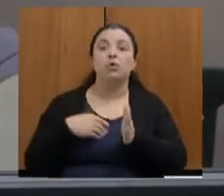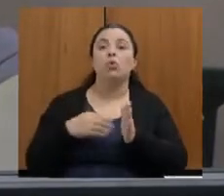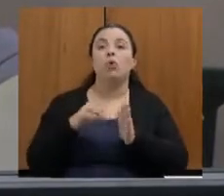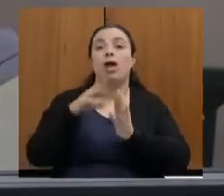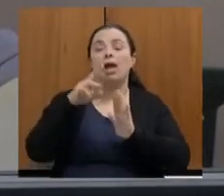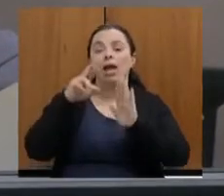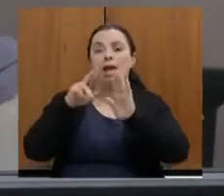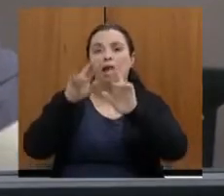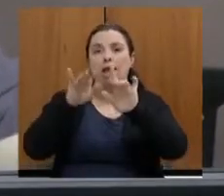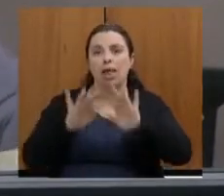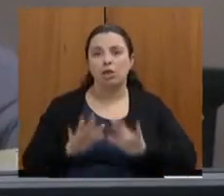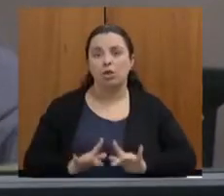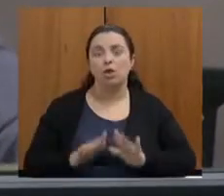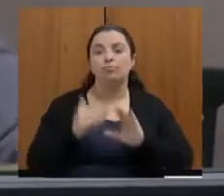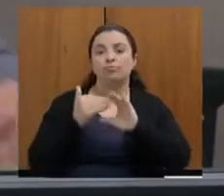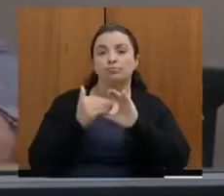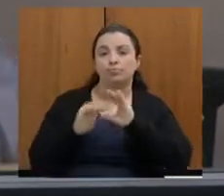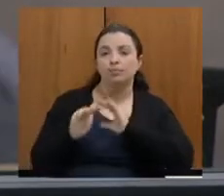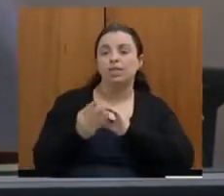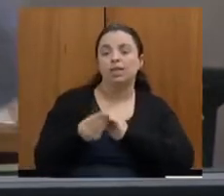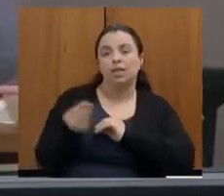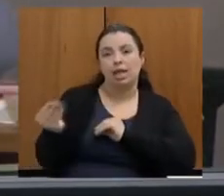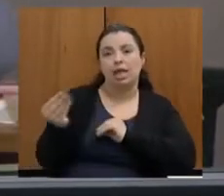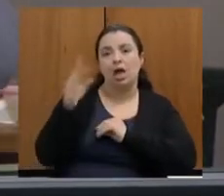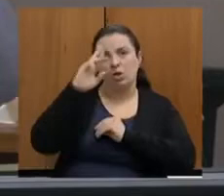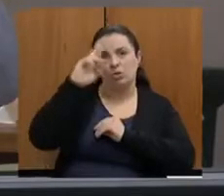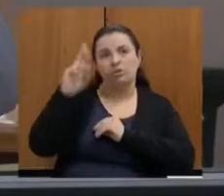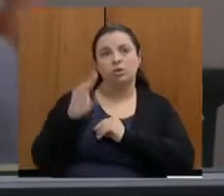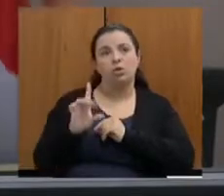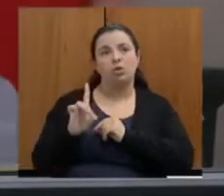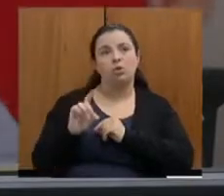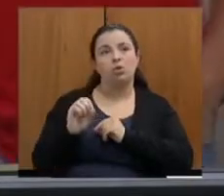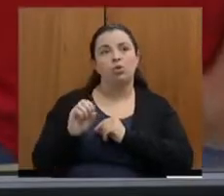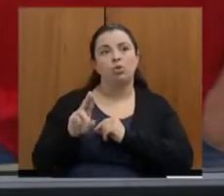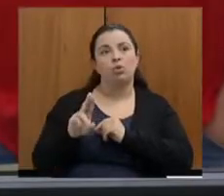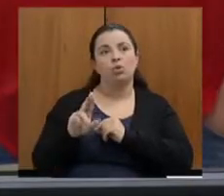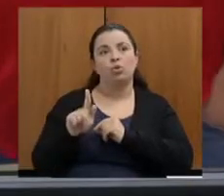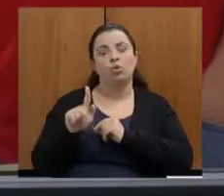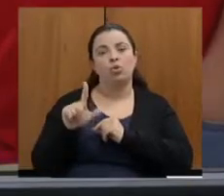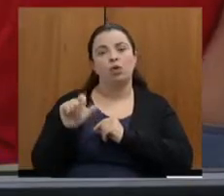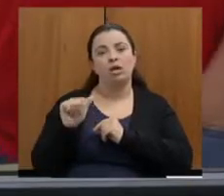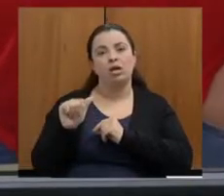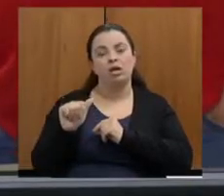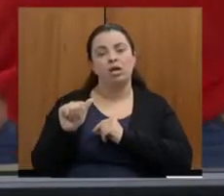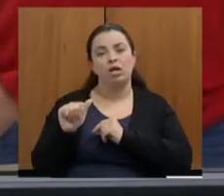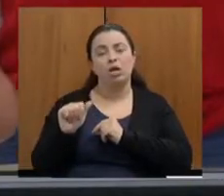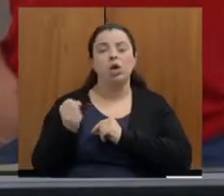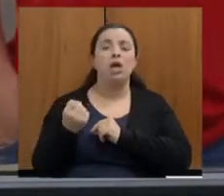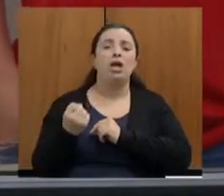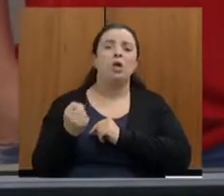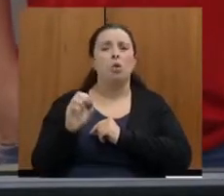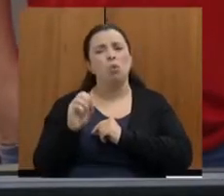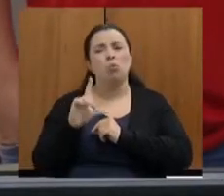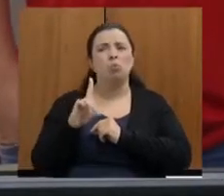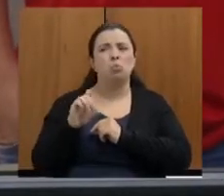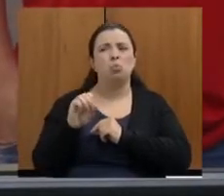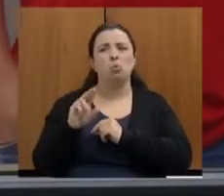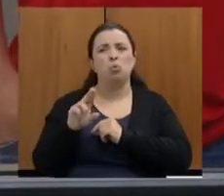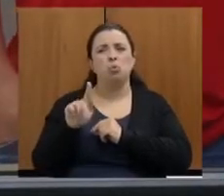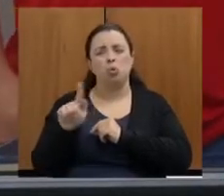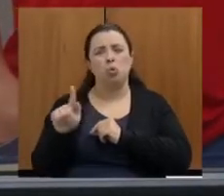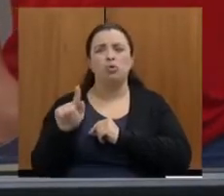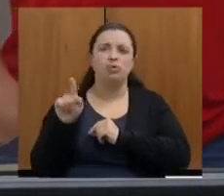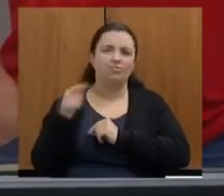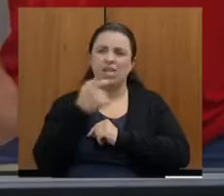ao Senhor Dog mcmurdo se ele pudesse estar conosco aqui aqui em cima